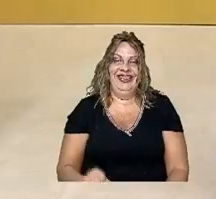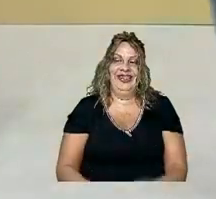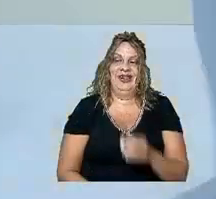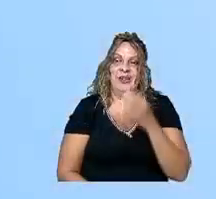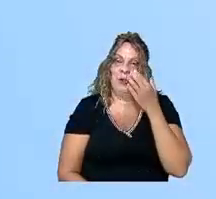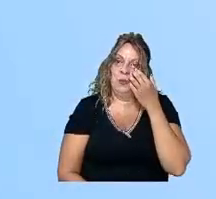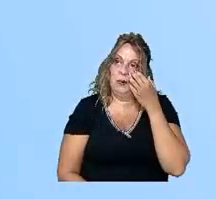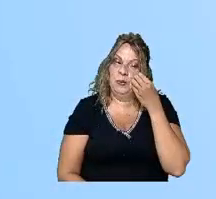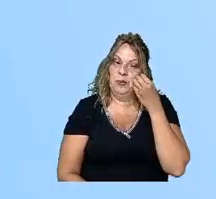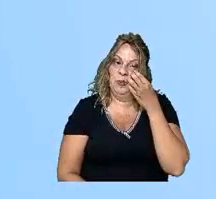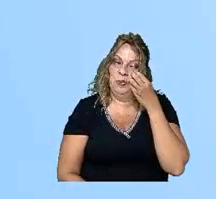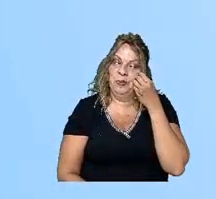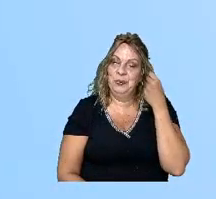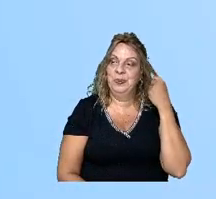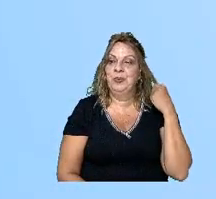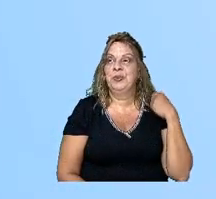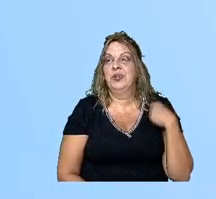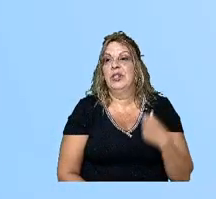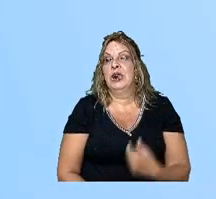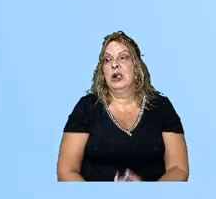Sergipe!